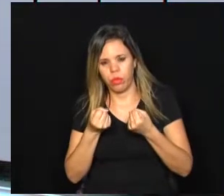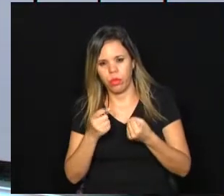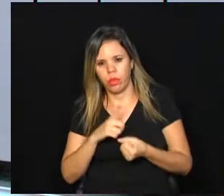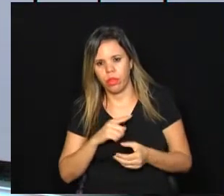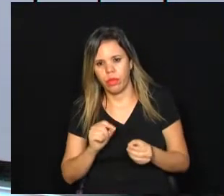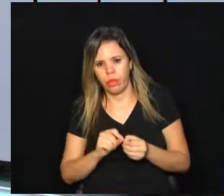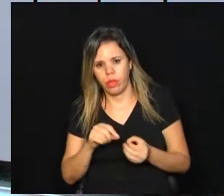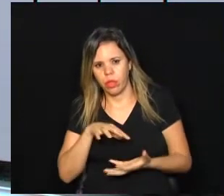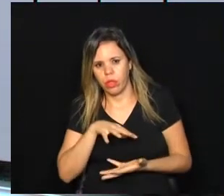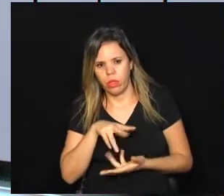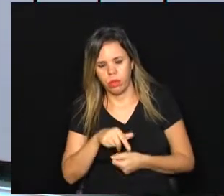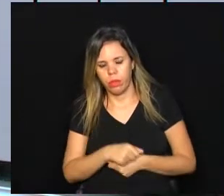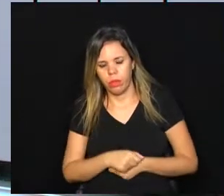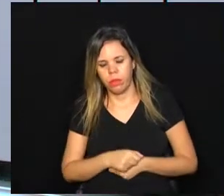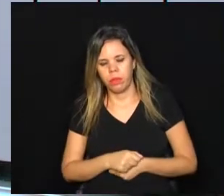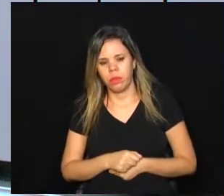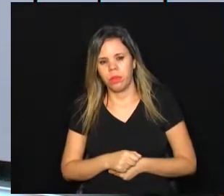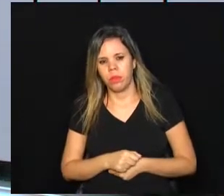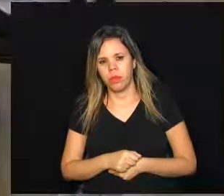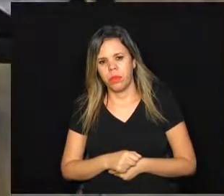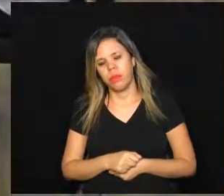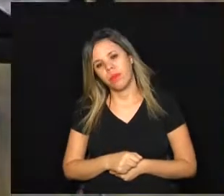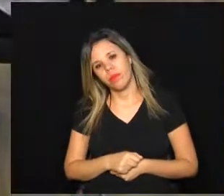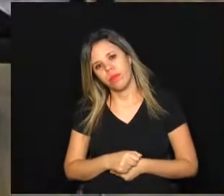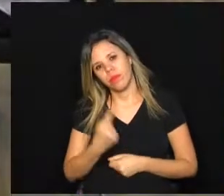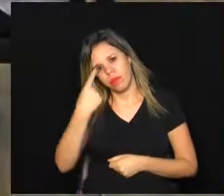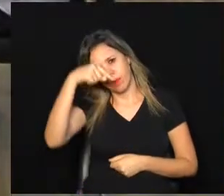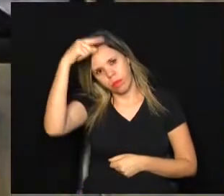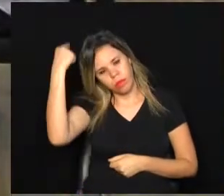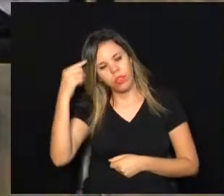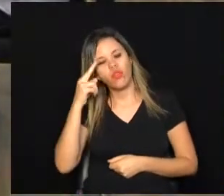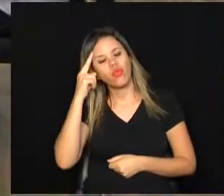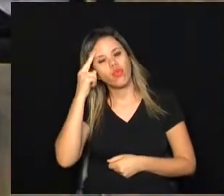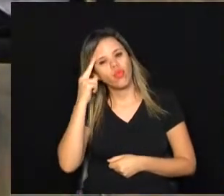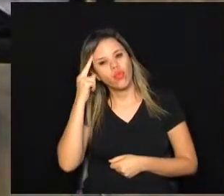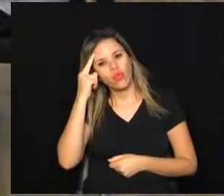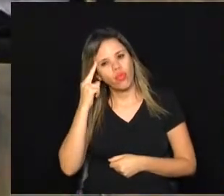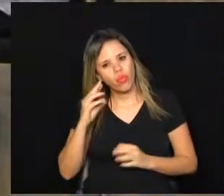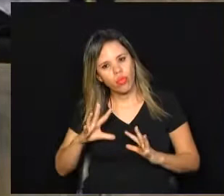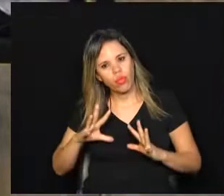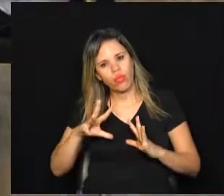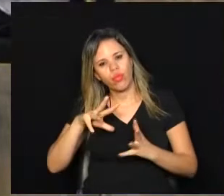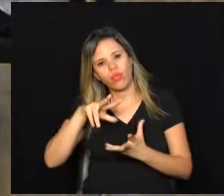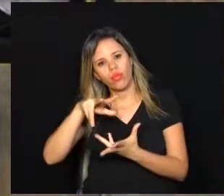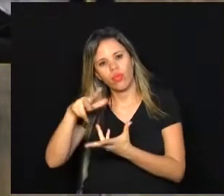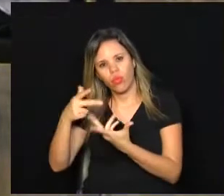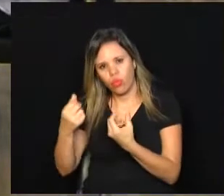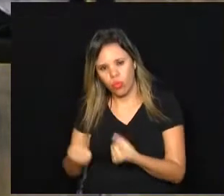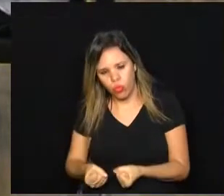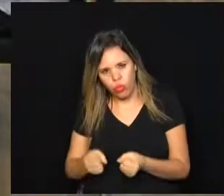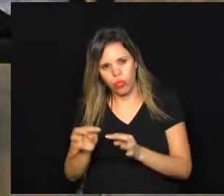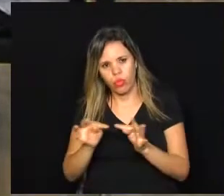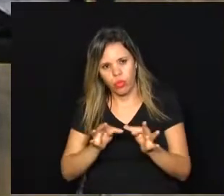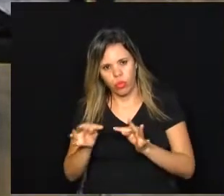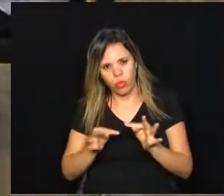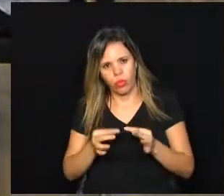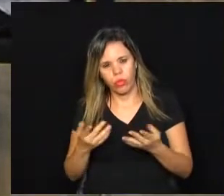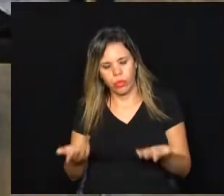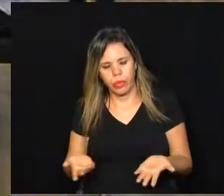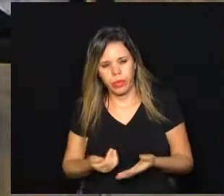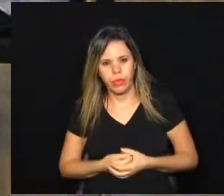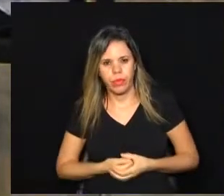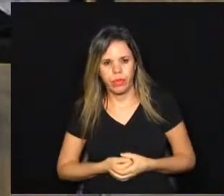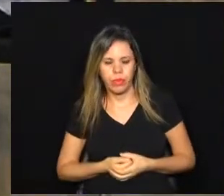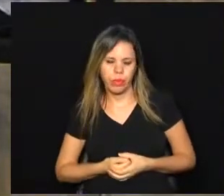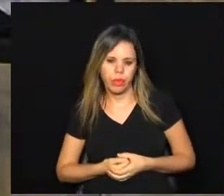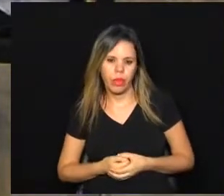fazer global aí. Né, Paulo Gaspar? É o sonho de todos, a universalização do saneamento, né? Que